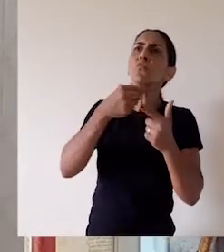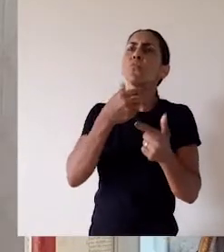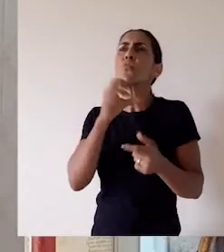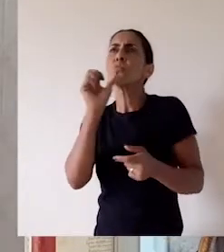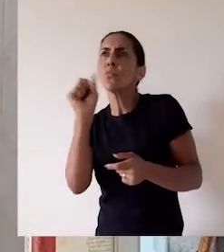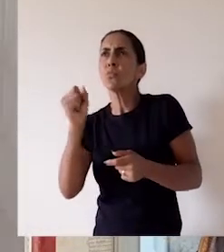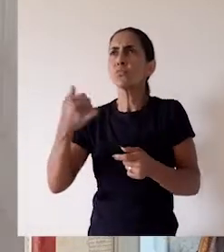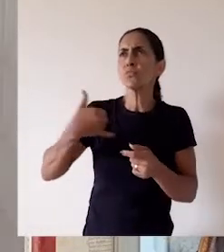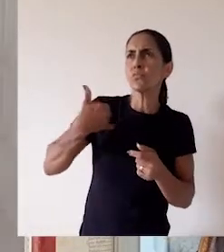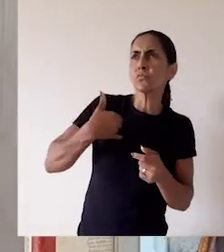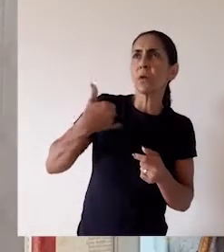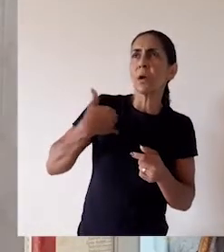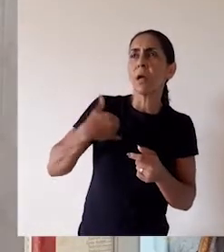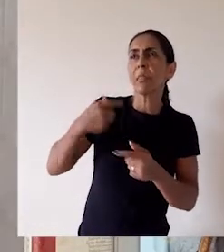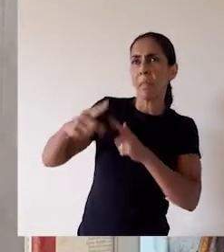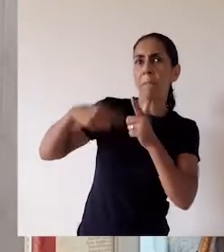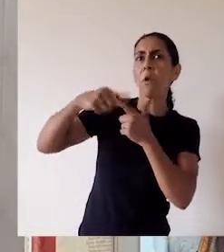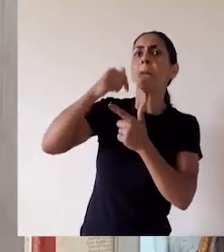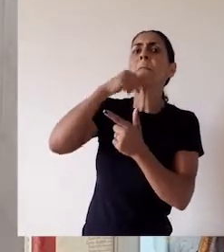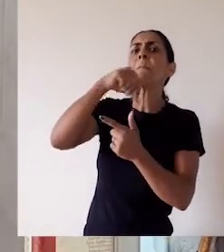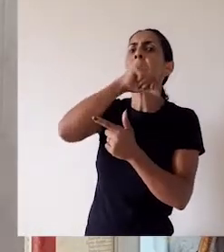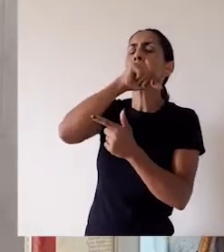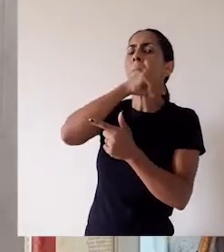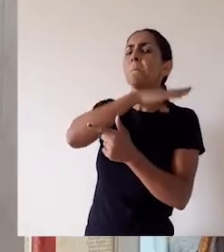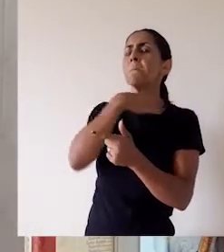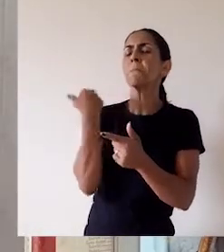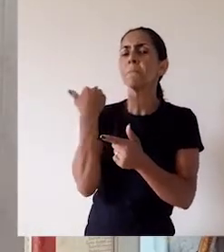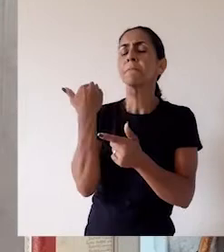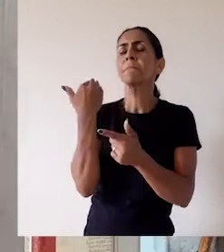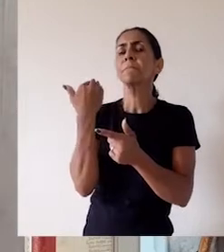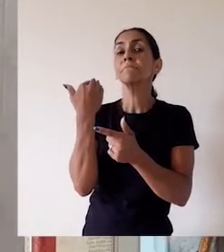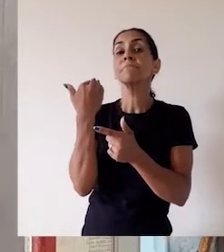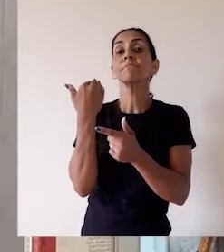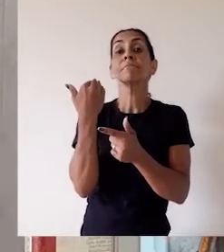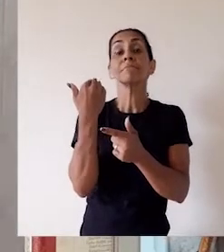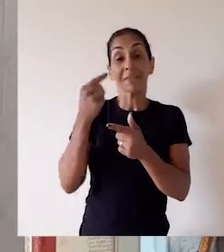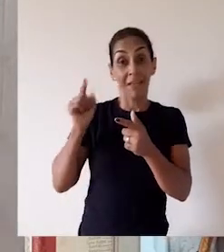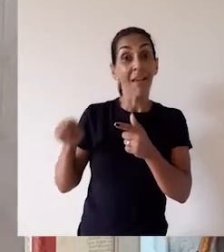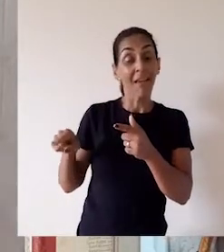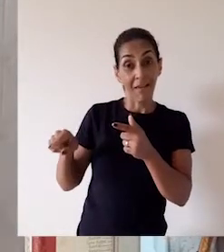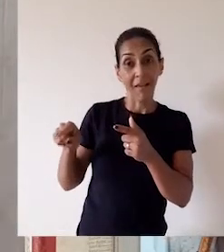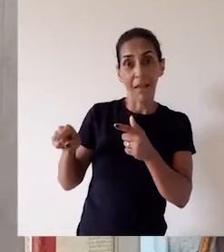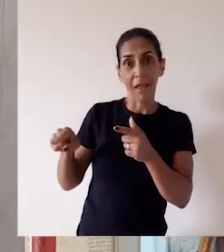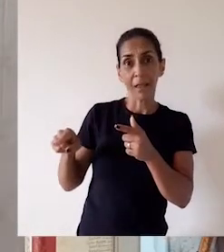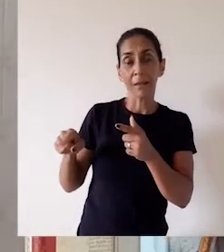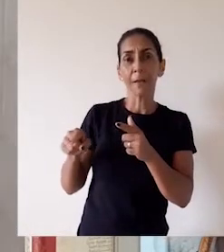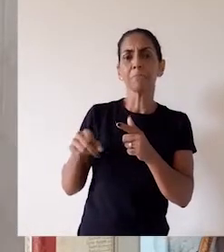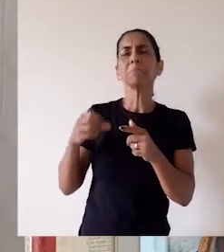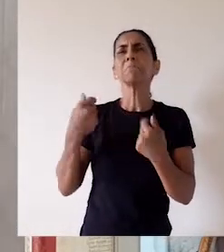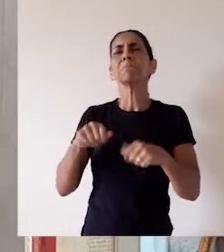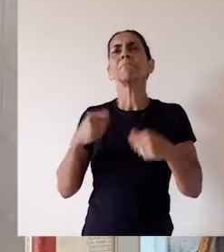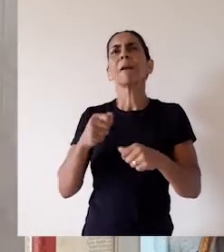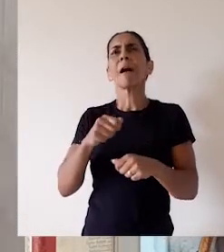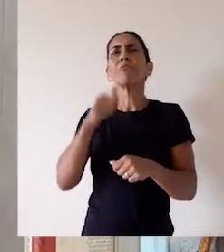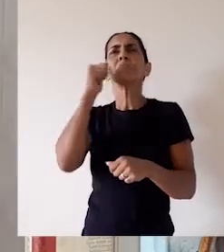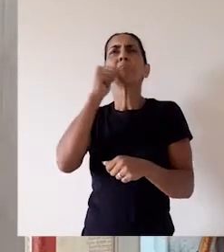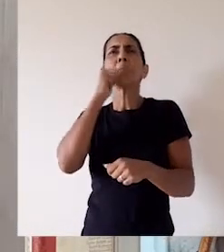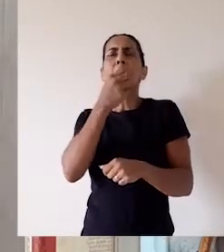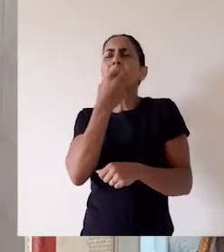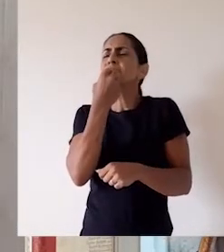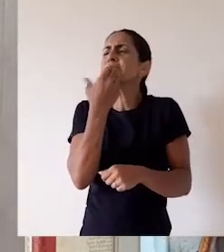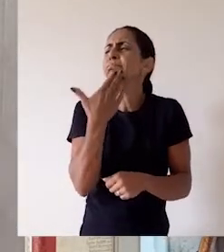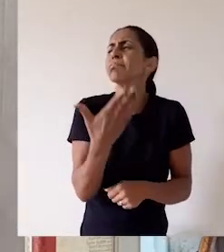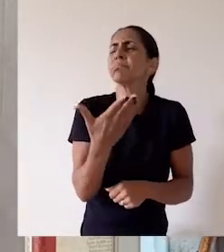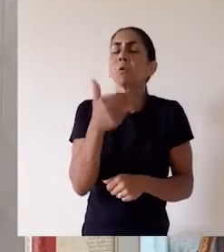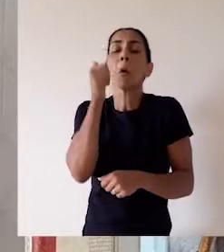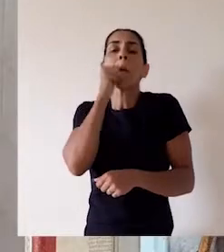sua mãe, foi viver em um colégio interno, onde ela sofria severamente as penalidades do regime, a fim de que se tornasse uma boa mulher, dona